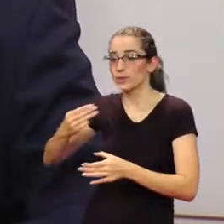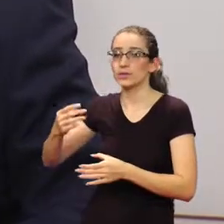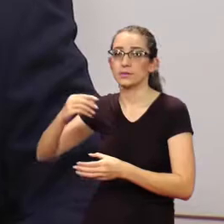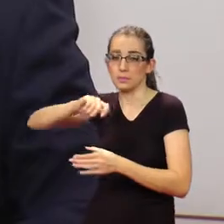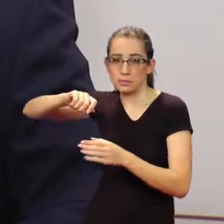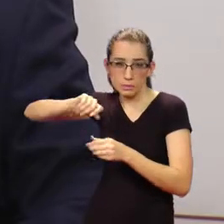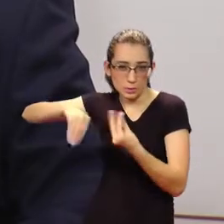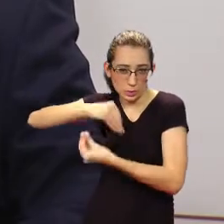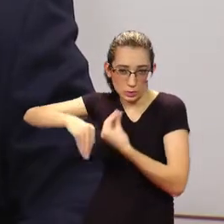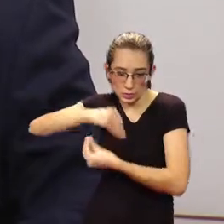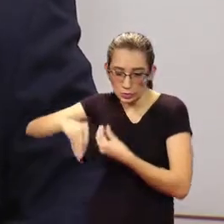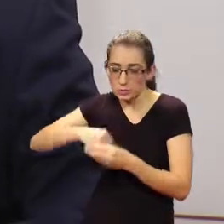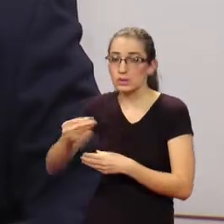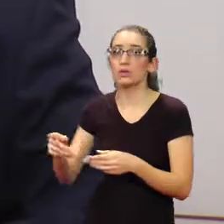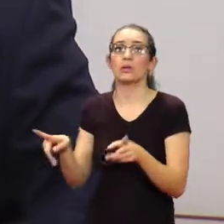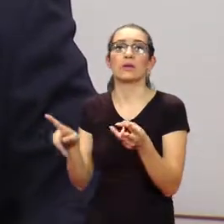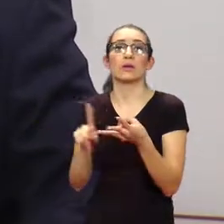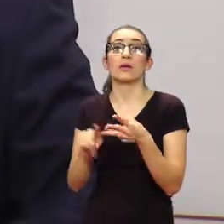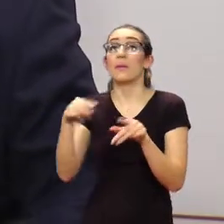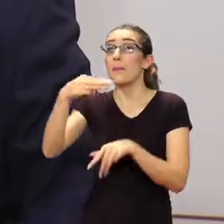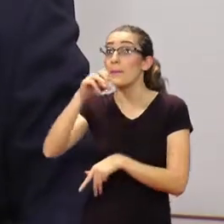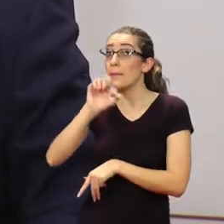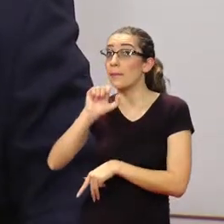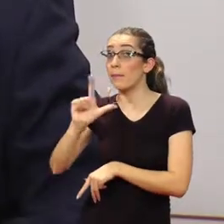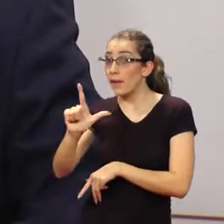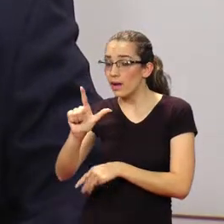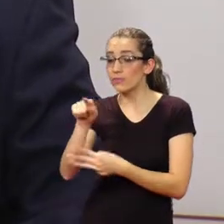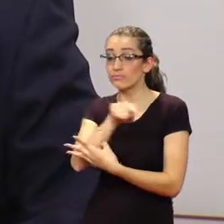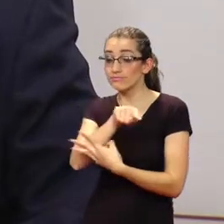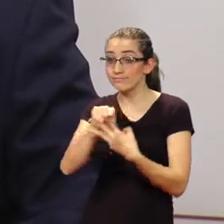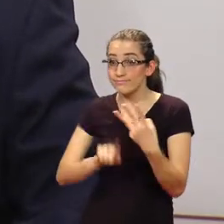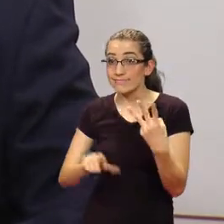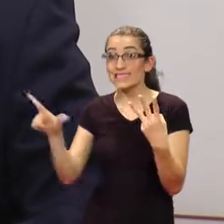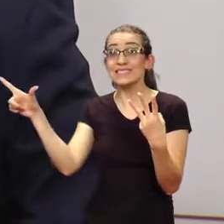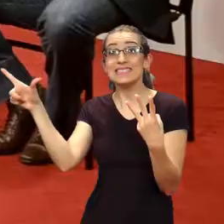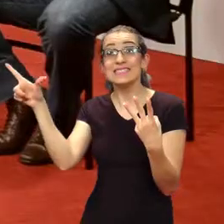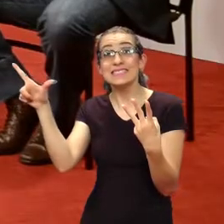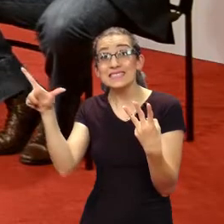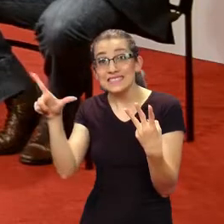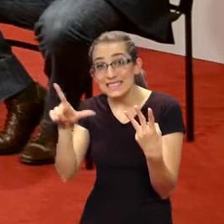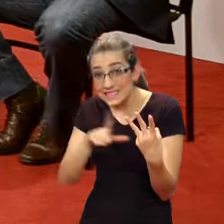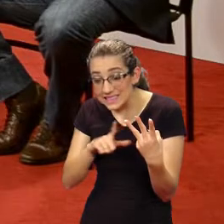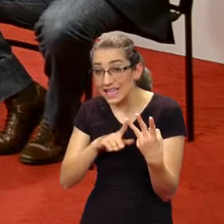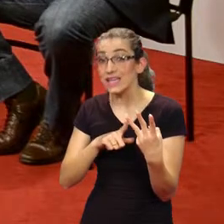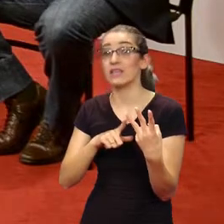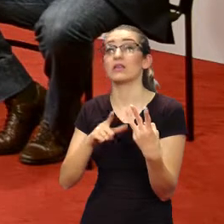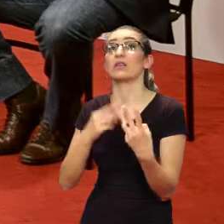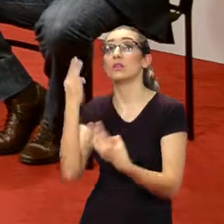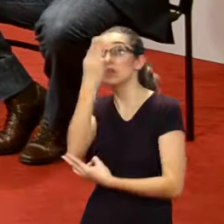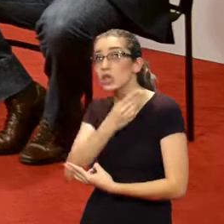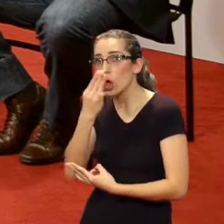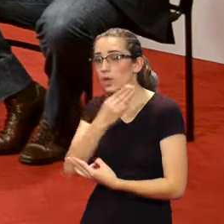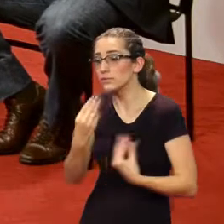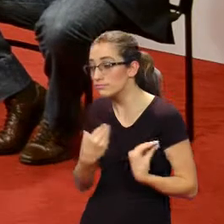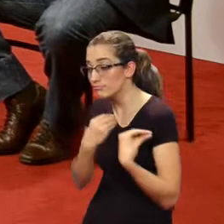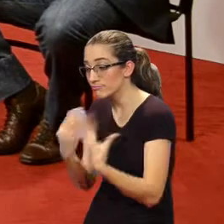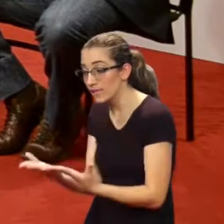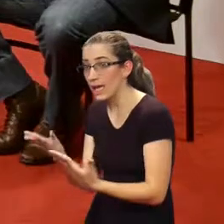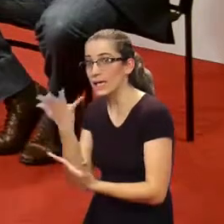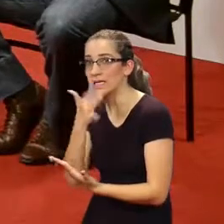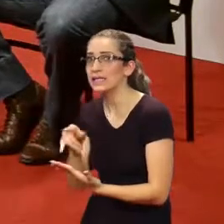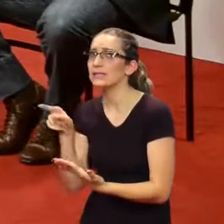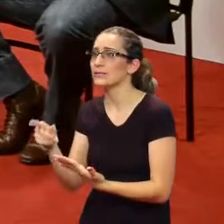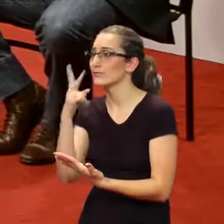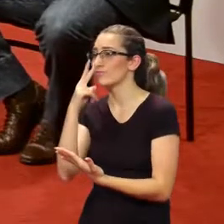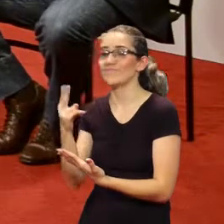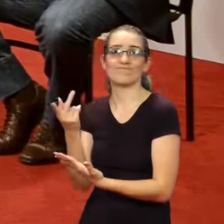líquidos adoçados, né, o próprio mel. Esses alimentos que contêm açúcar e que, na verdade, para a criança, para a formação,